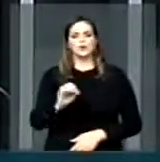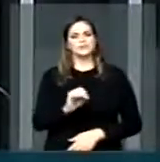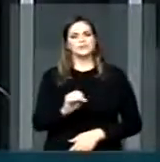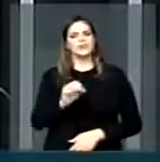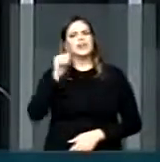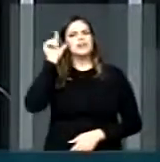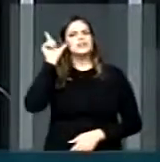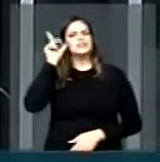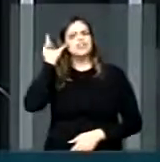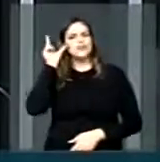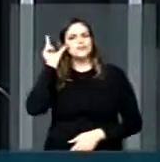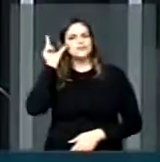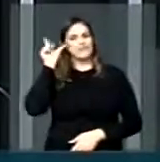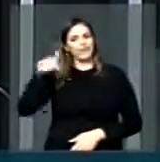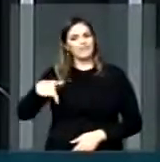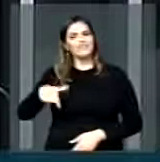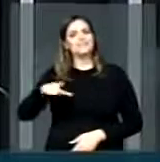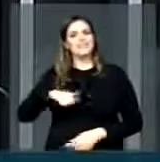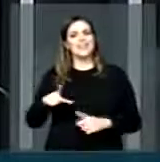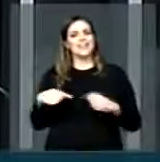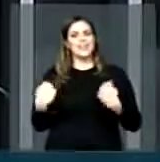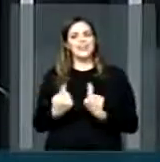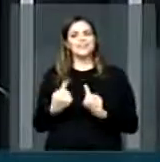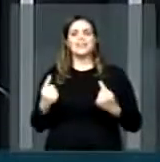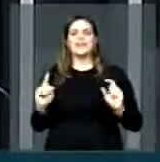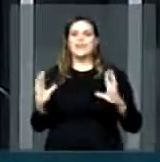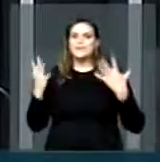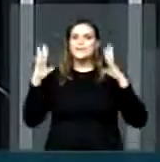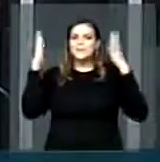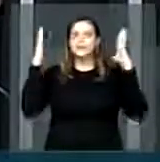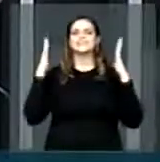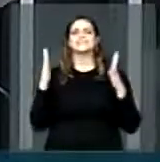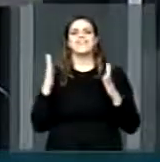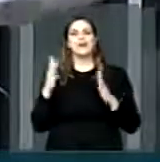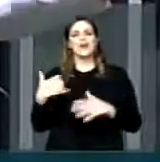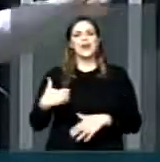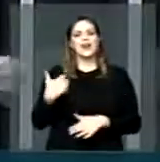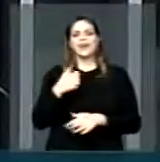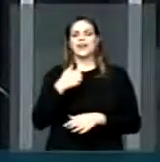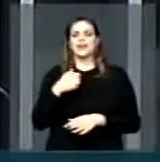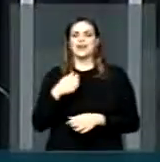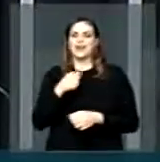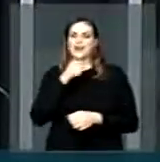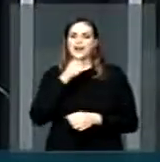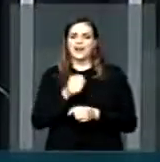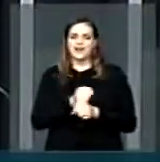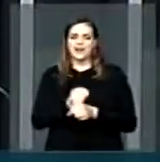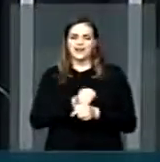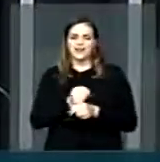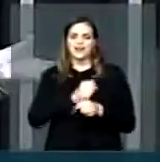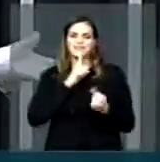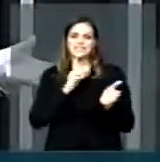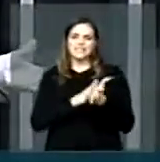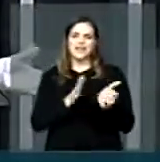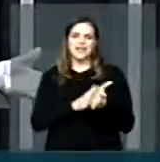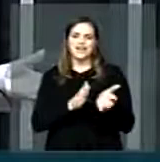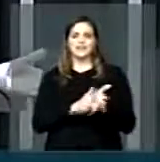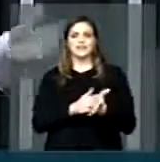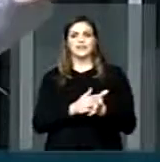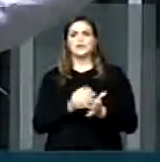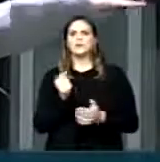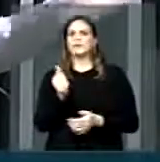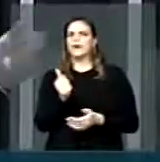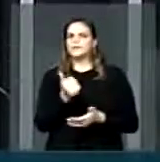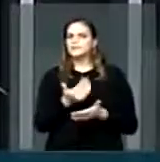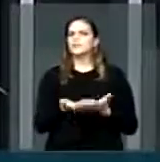comemorou aqui a emancipação de Tocantins, quase que a gente emancipa, perdemos aqui por 2 ou 3